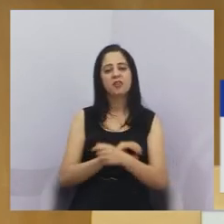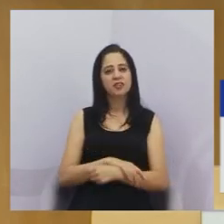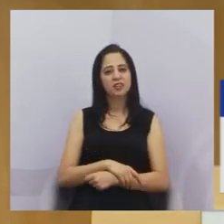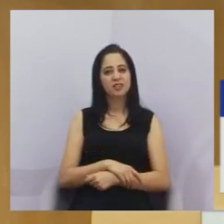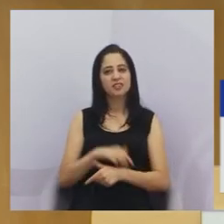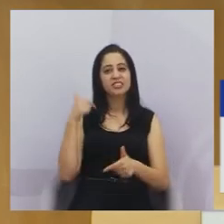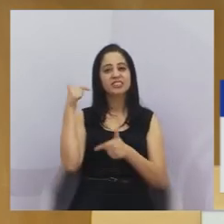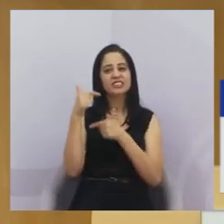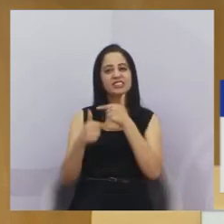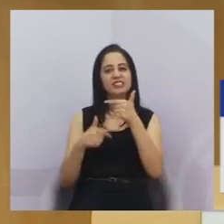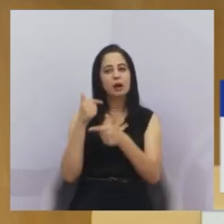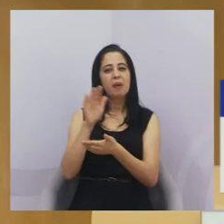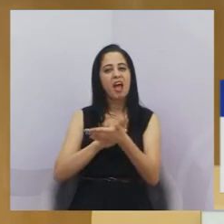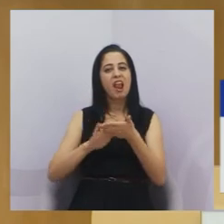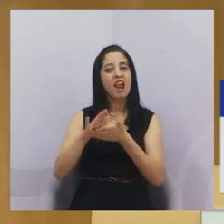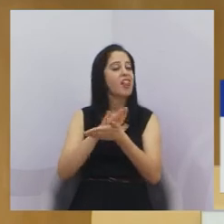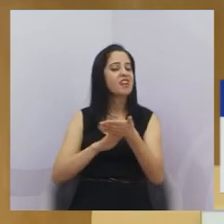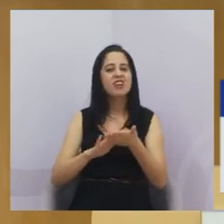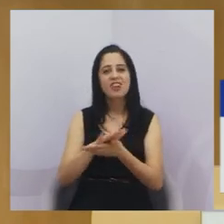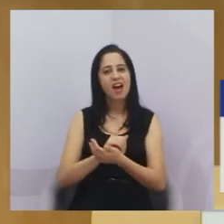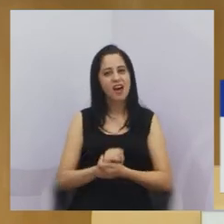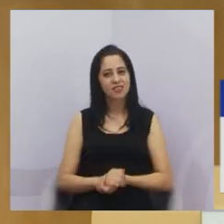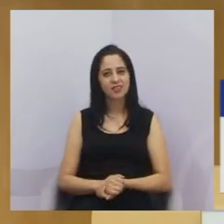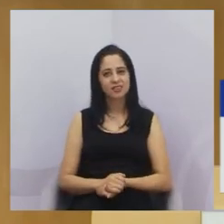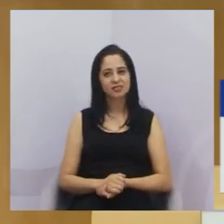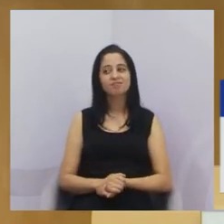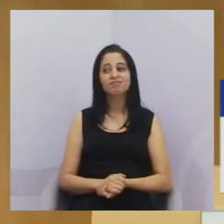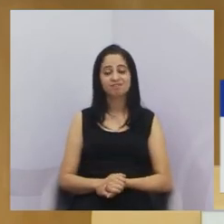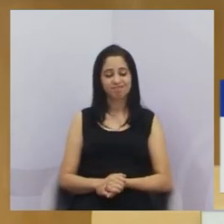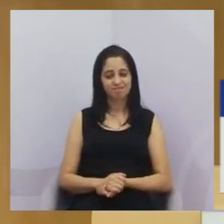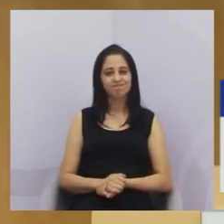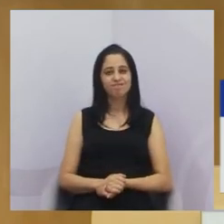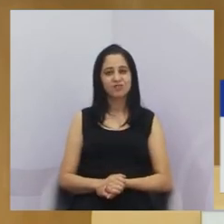Aí chega aqui, antes de terminar, vai embora.